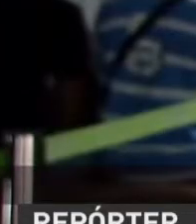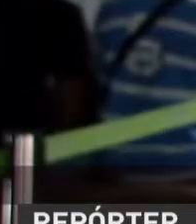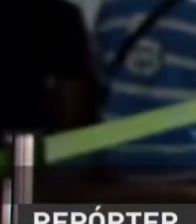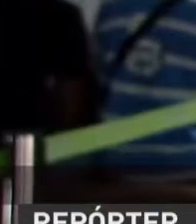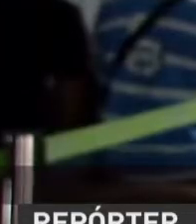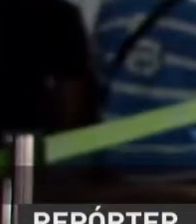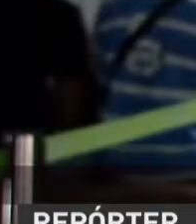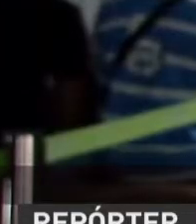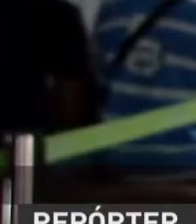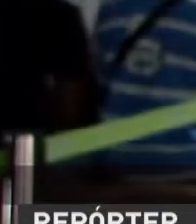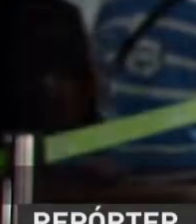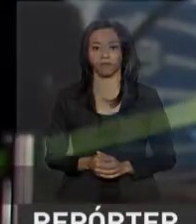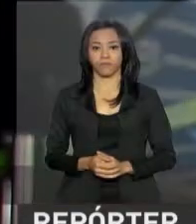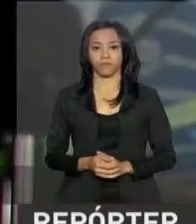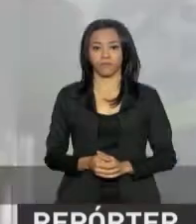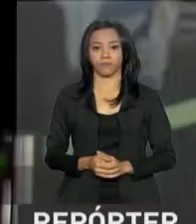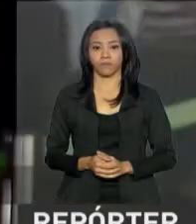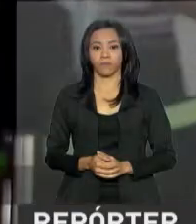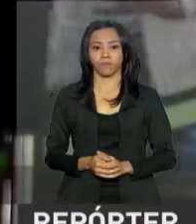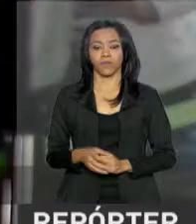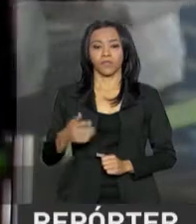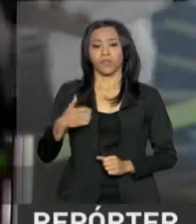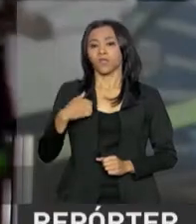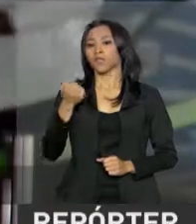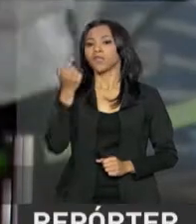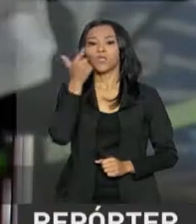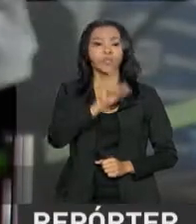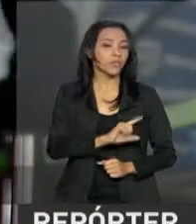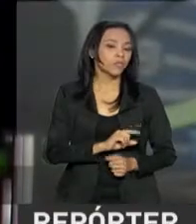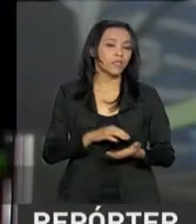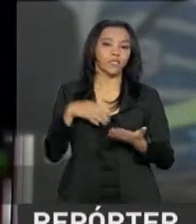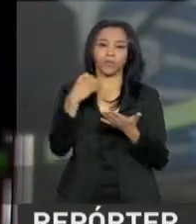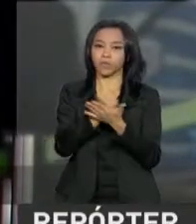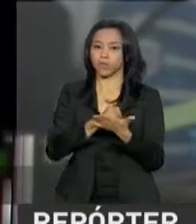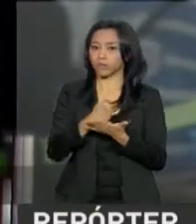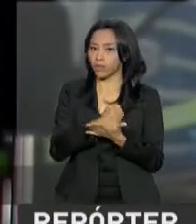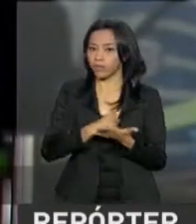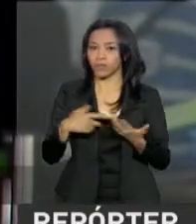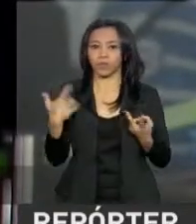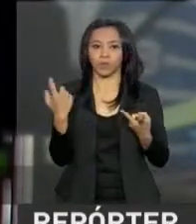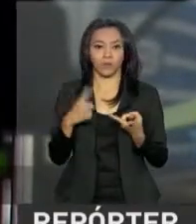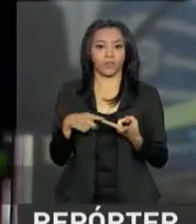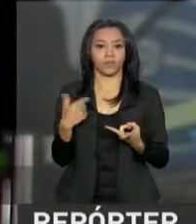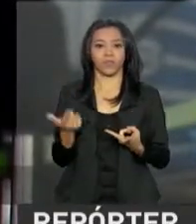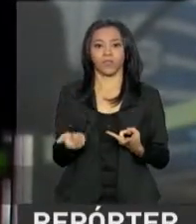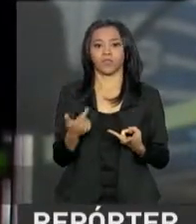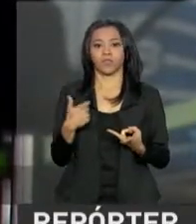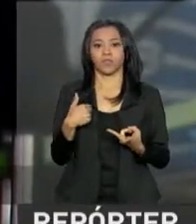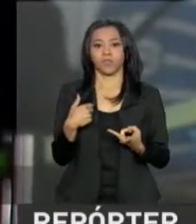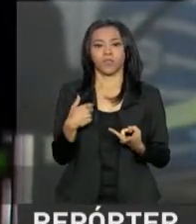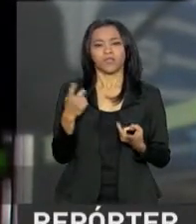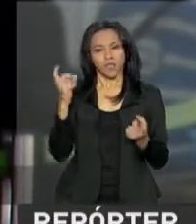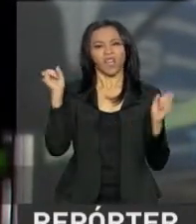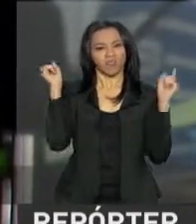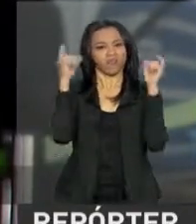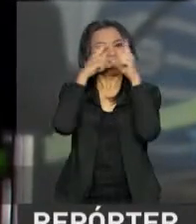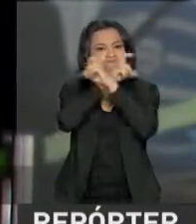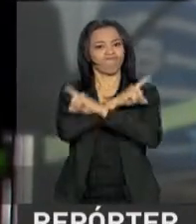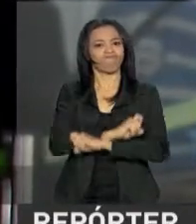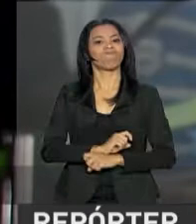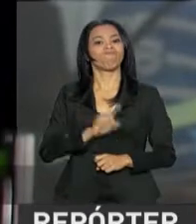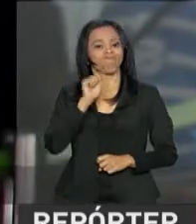maior crítica não conseguimos medicamento não conseguimos a formas a total assim completamente crítico é